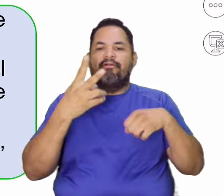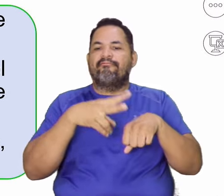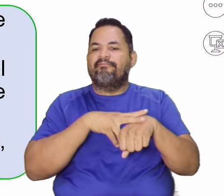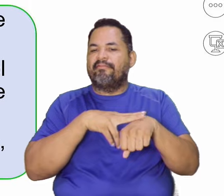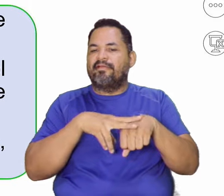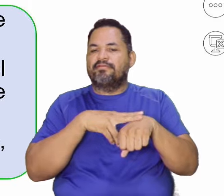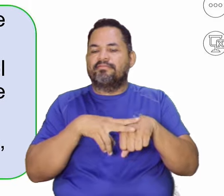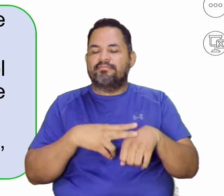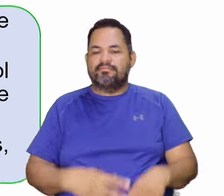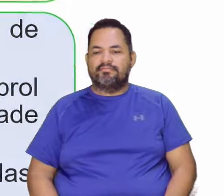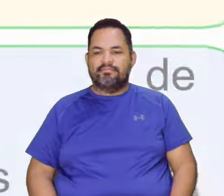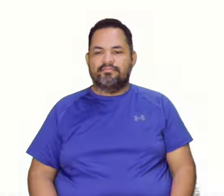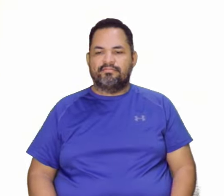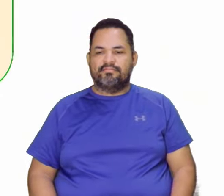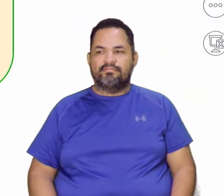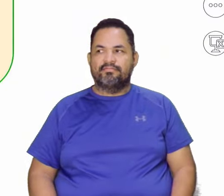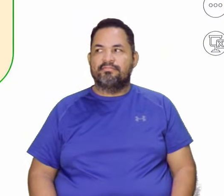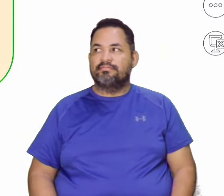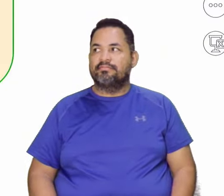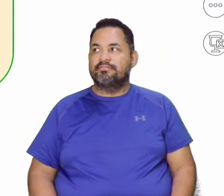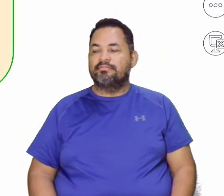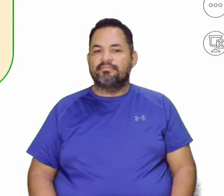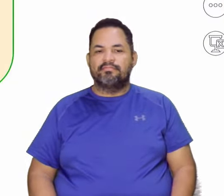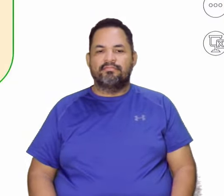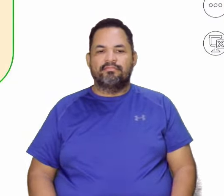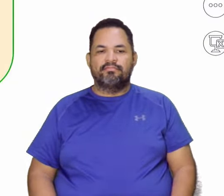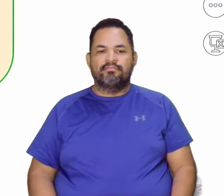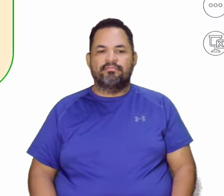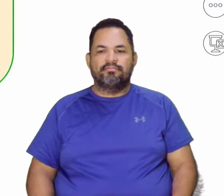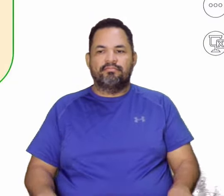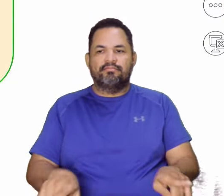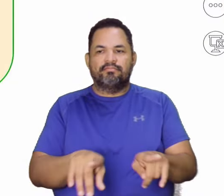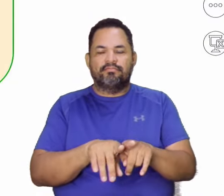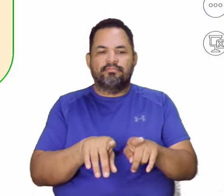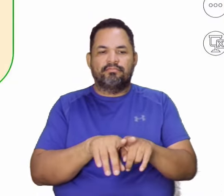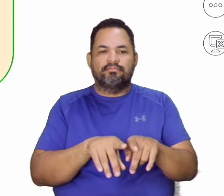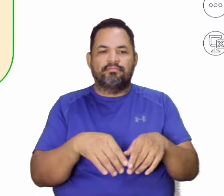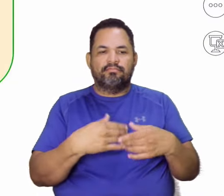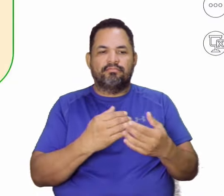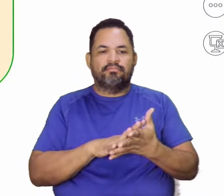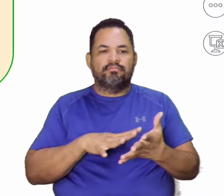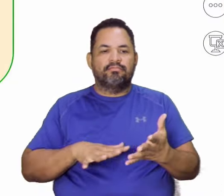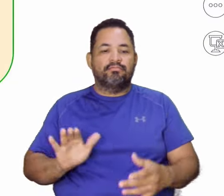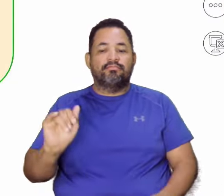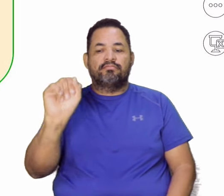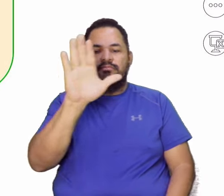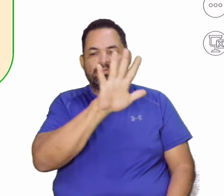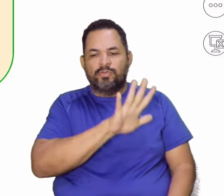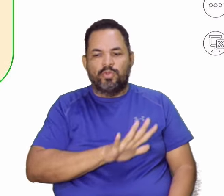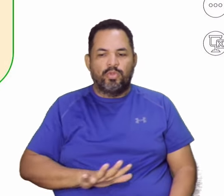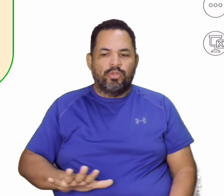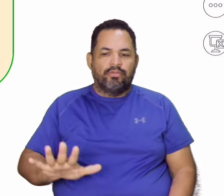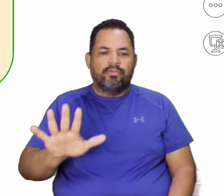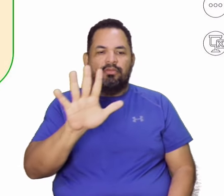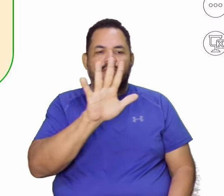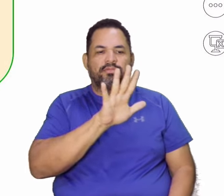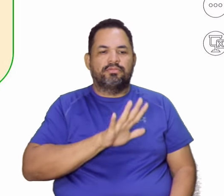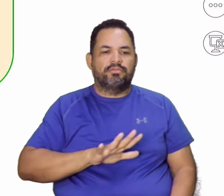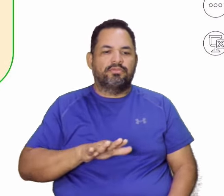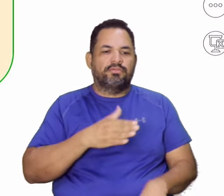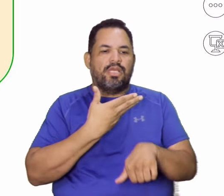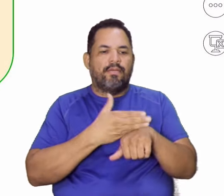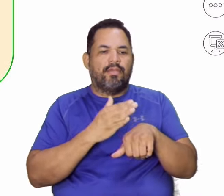muito bem outro ponto foi sobre o universo das práticas corporais